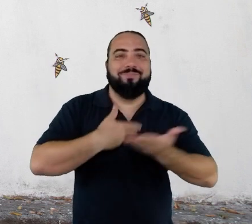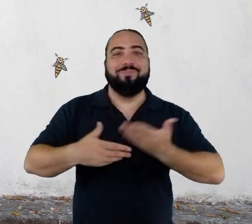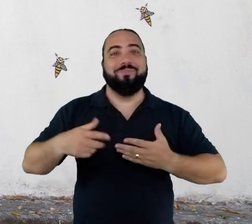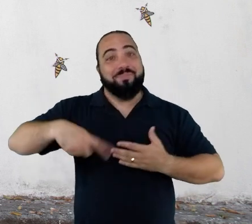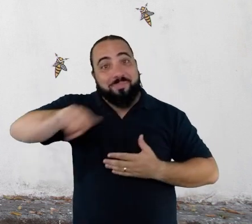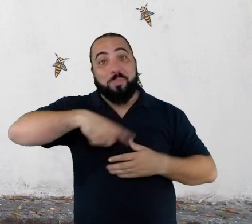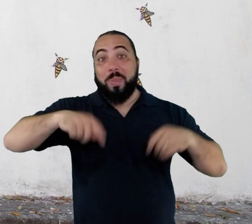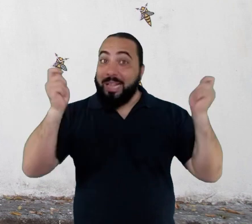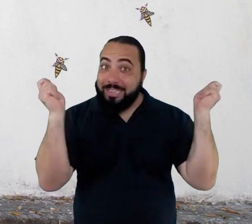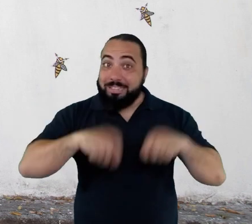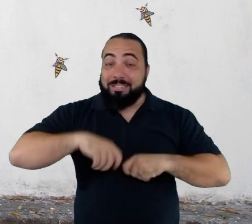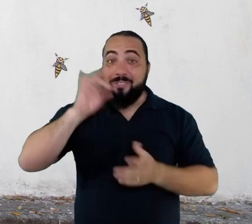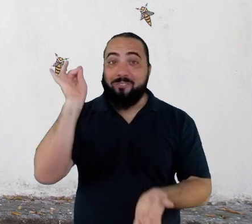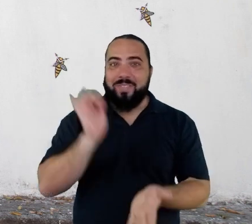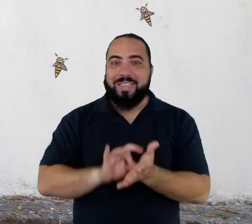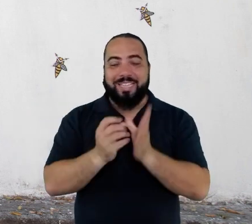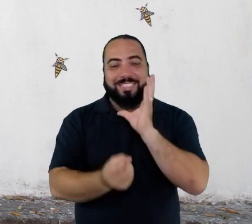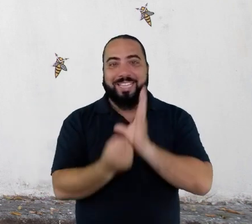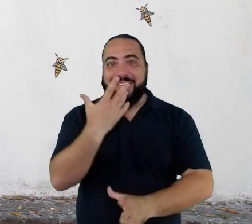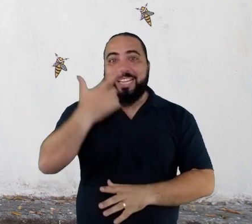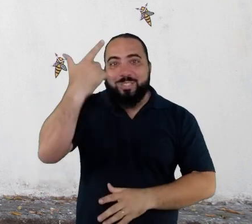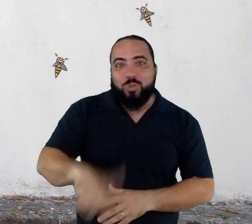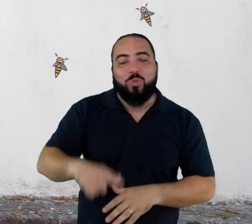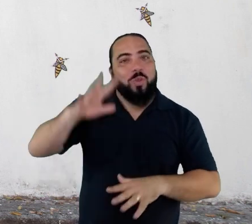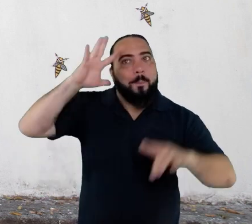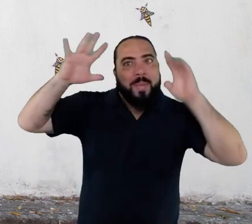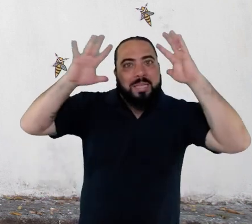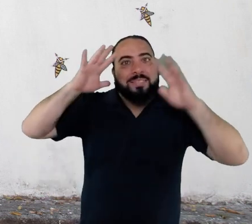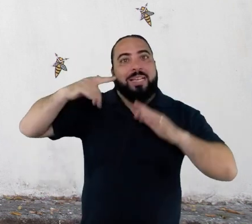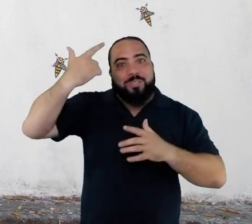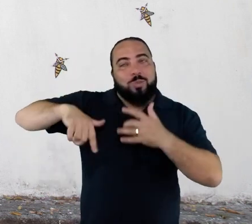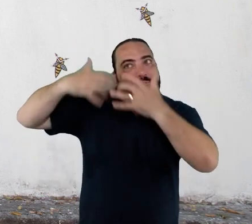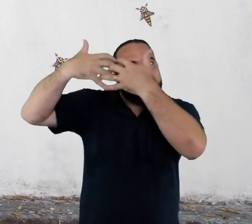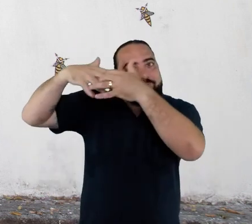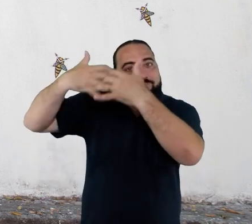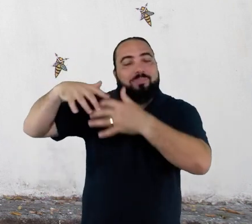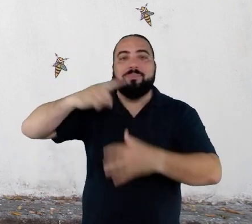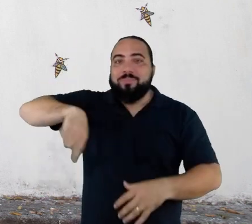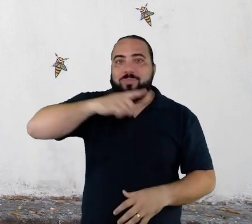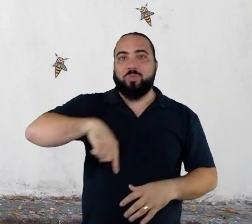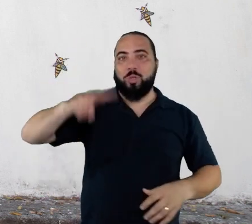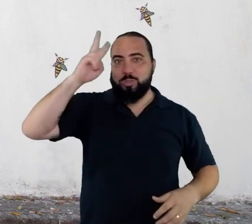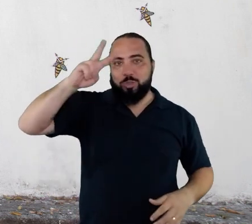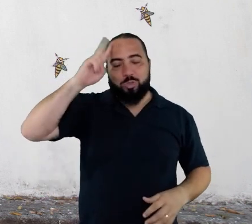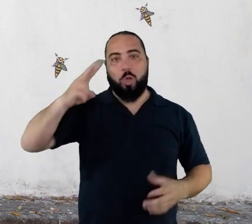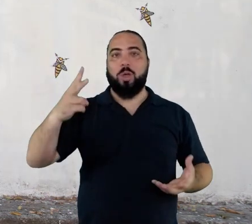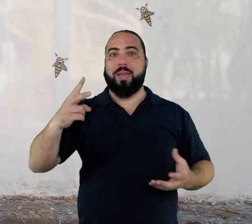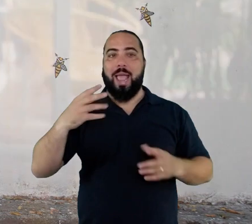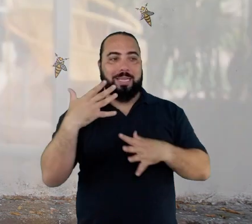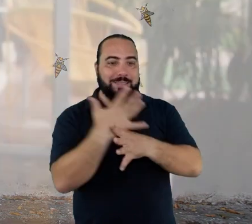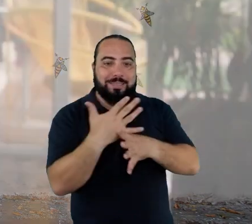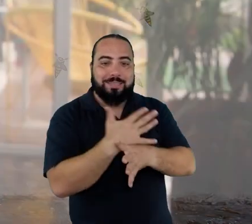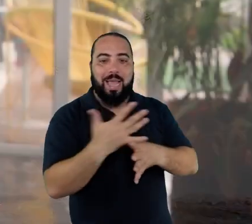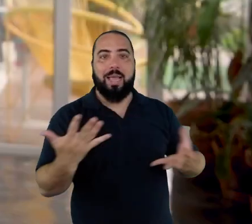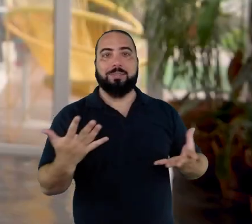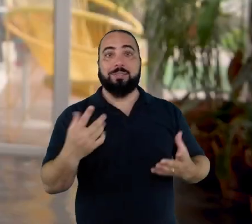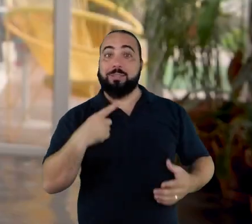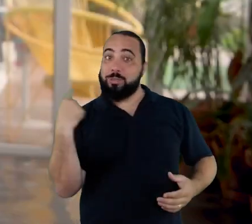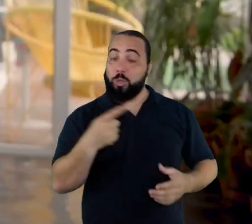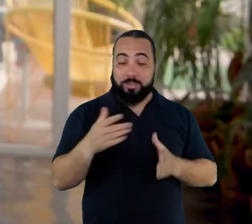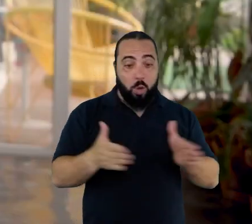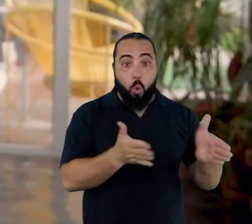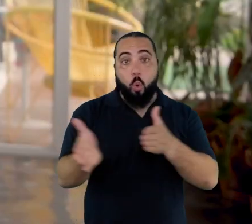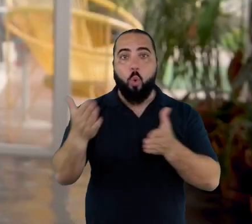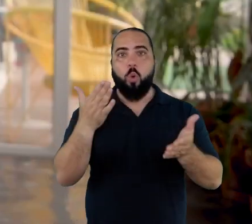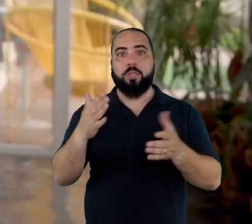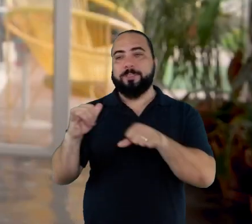gente poder, de fato, recriar e repensar a nossa história, a nossa cidade, as